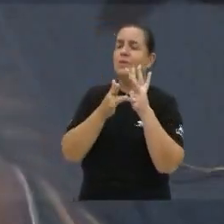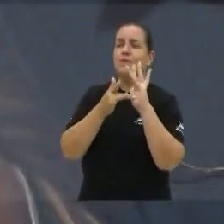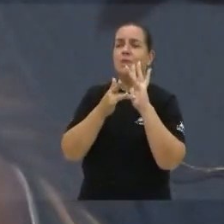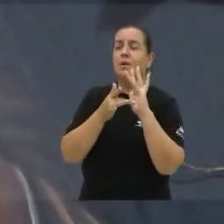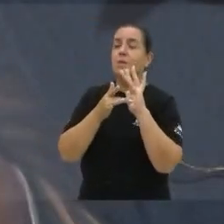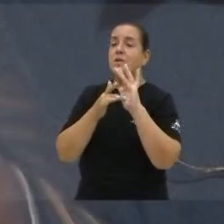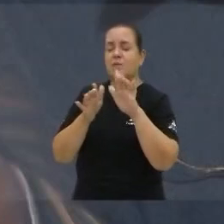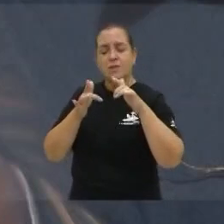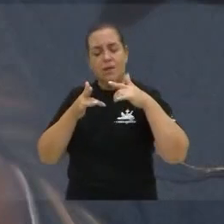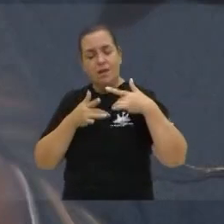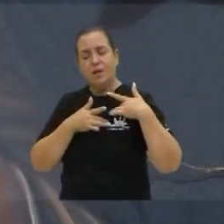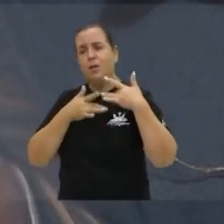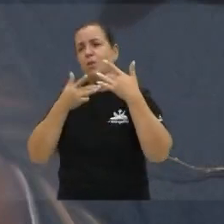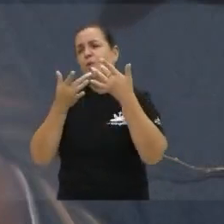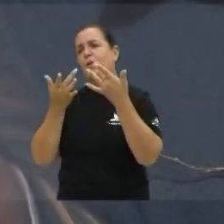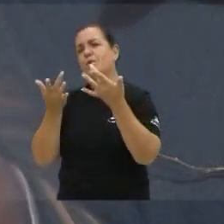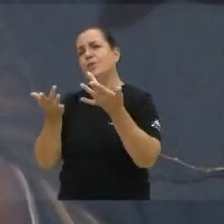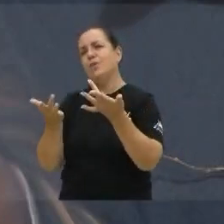Jesus